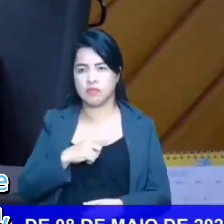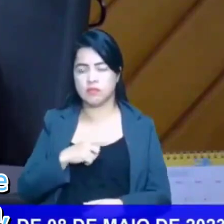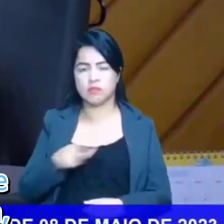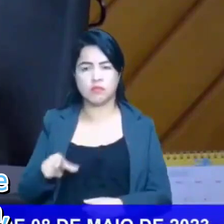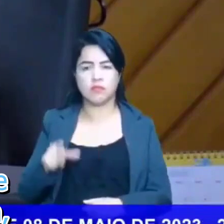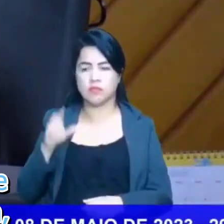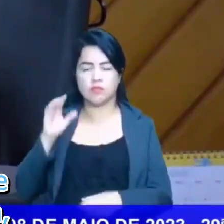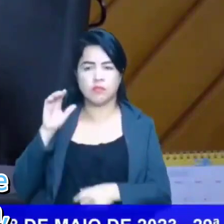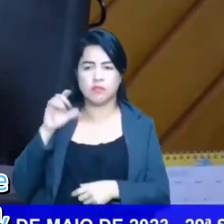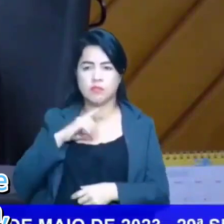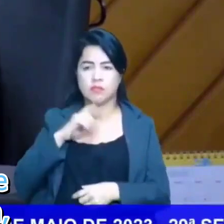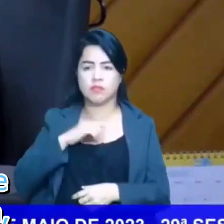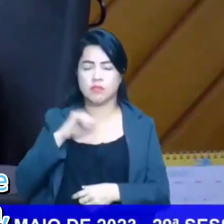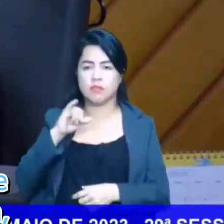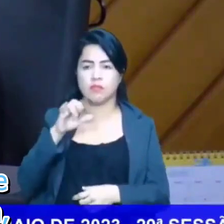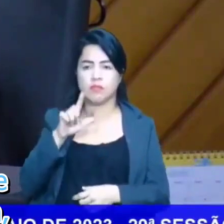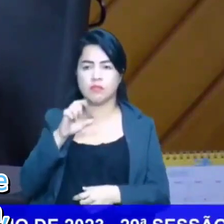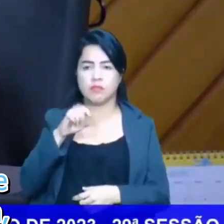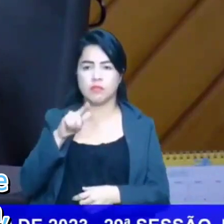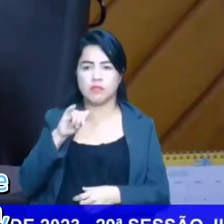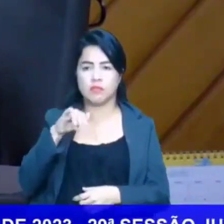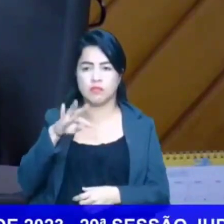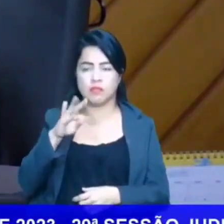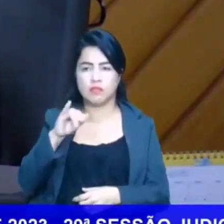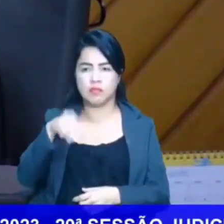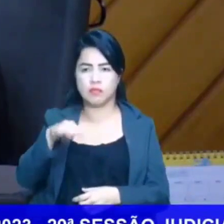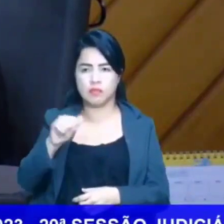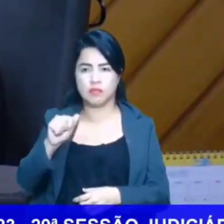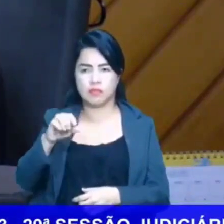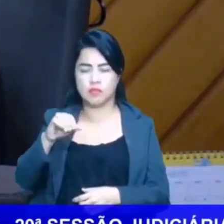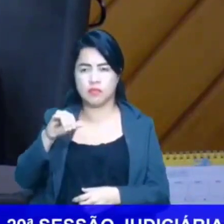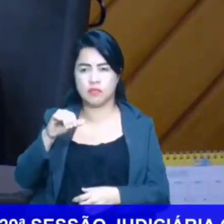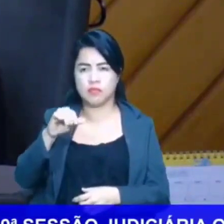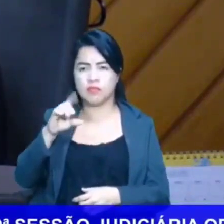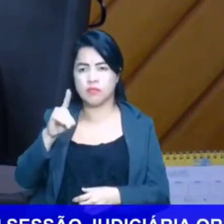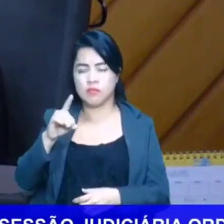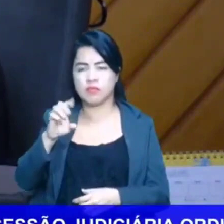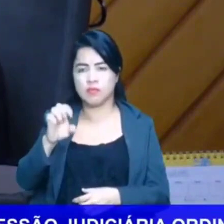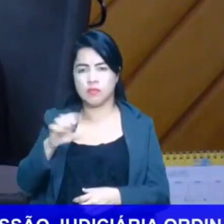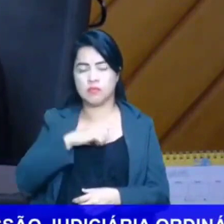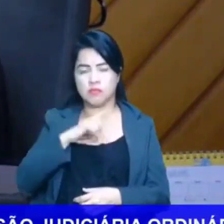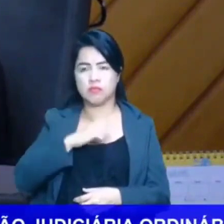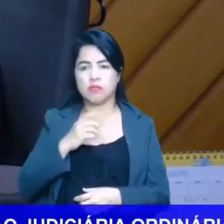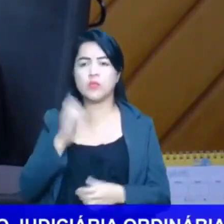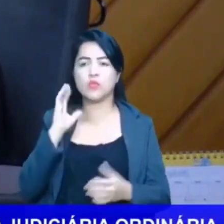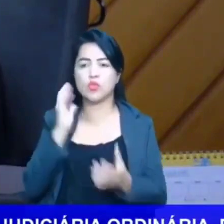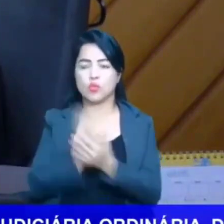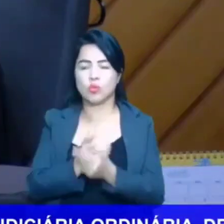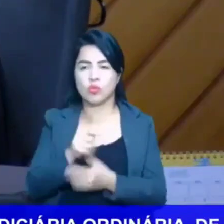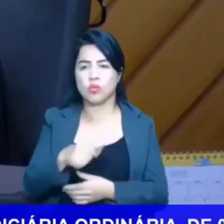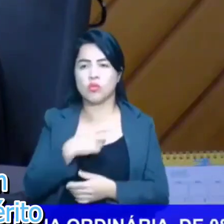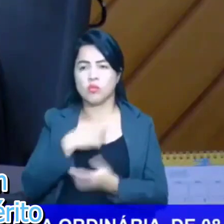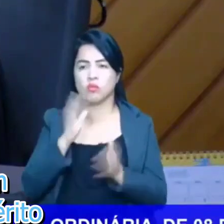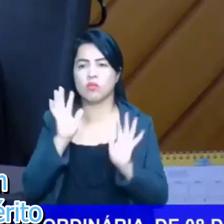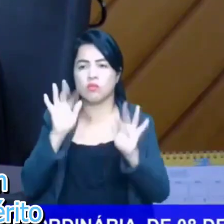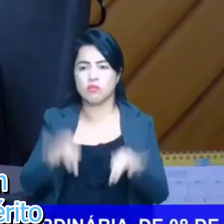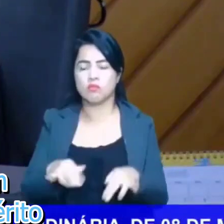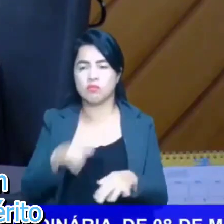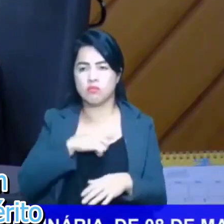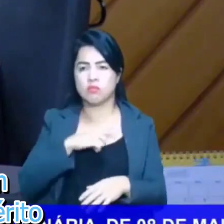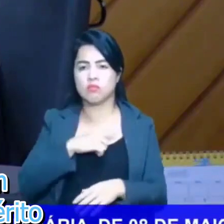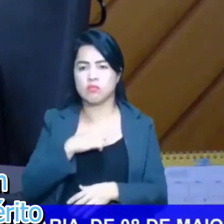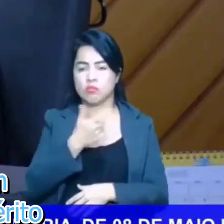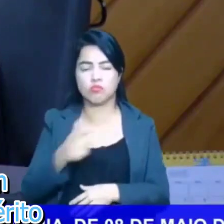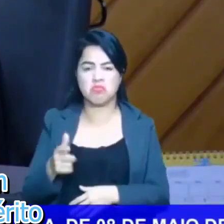legitimidade passiva da coligação representada, julgando, em relação a ela, extinto o processo, sem resolução de mérito.